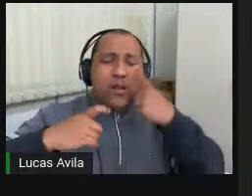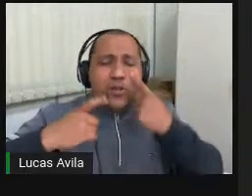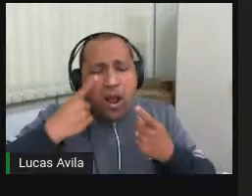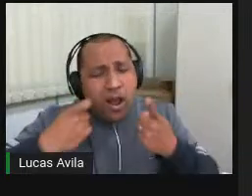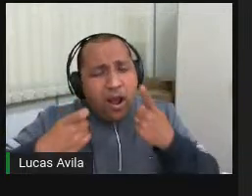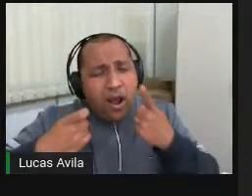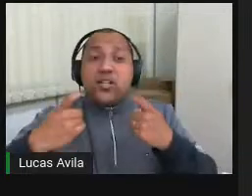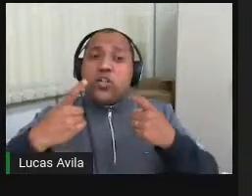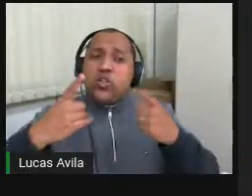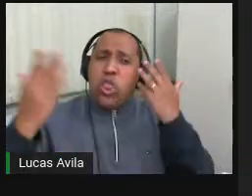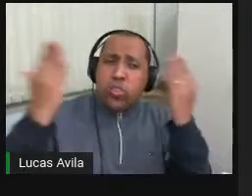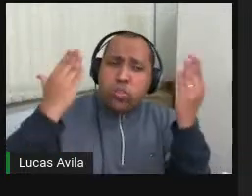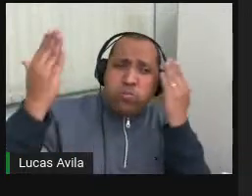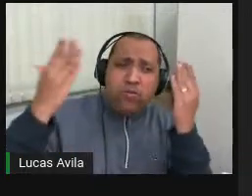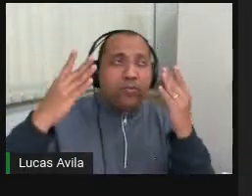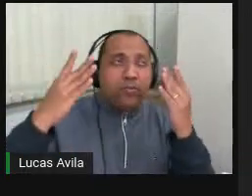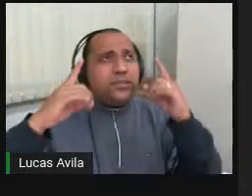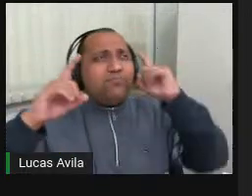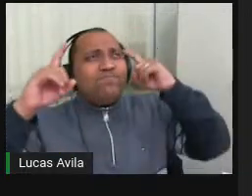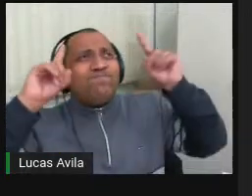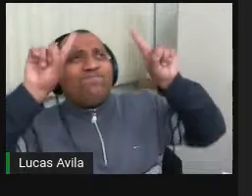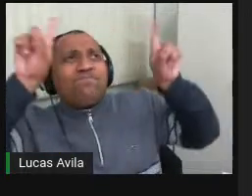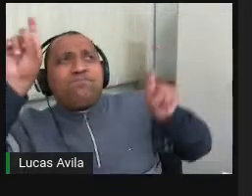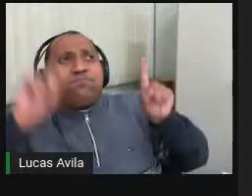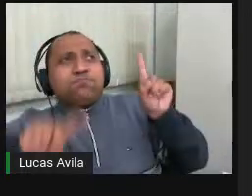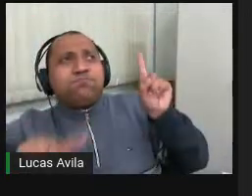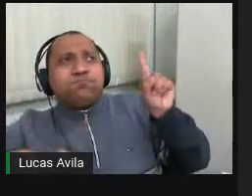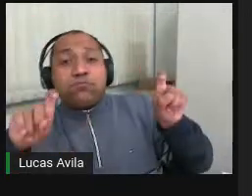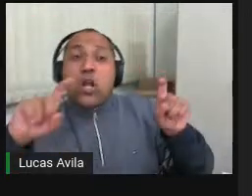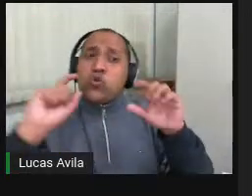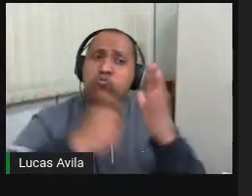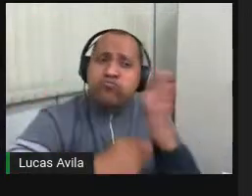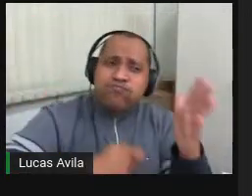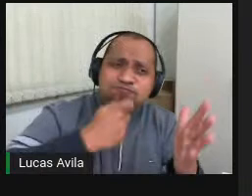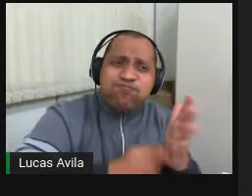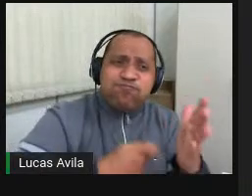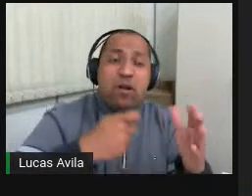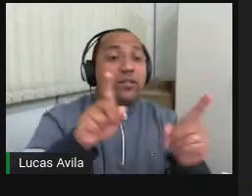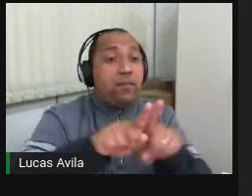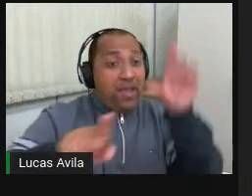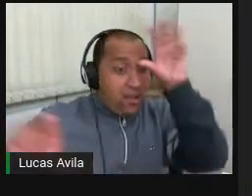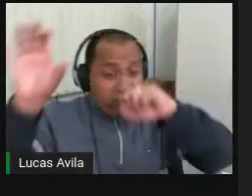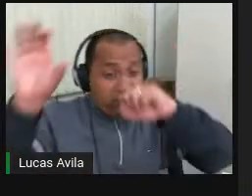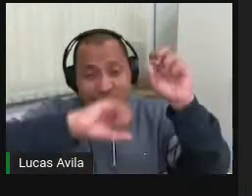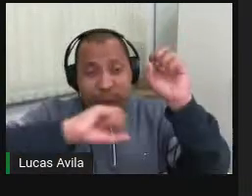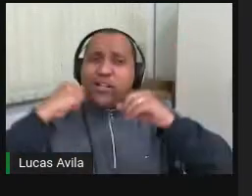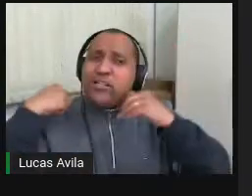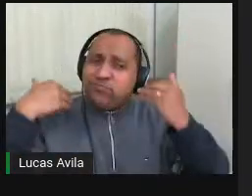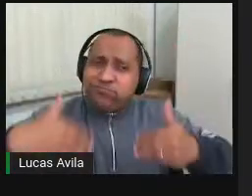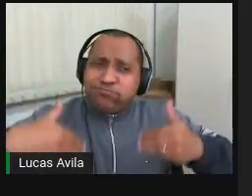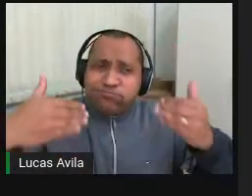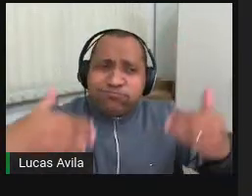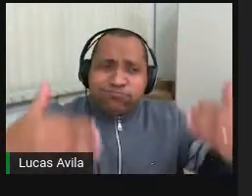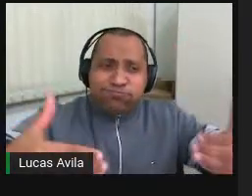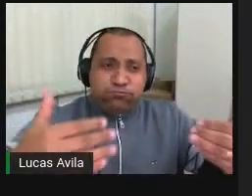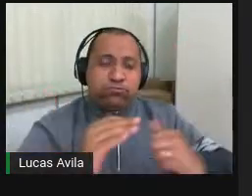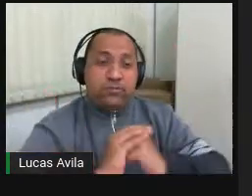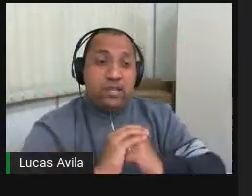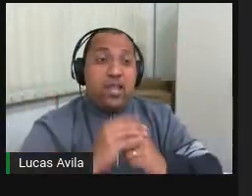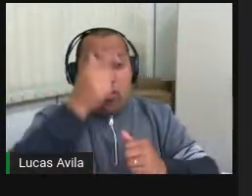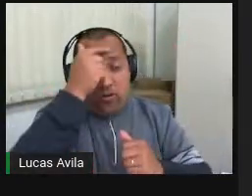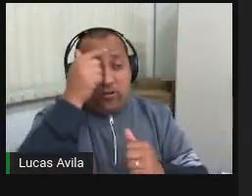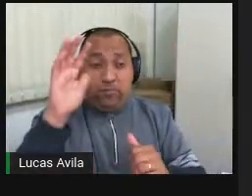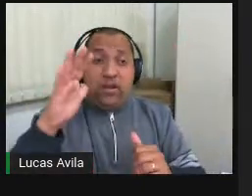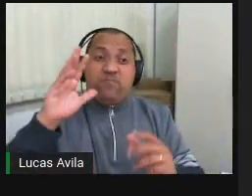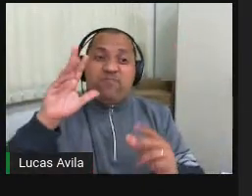questionamentos, lutas e, principalmente, por muitos aprendizados. A missão da Unipampa de oferecer